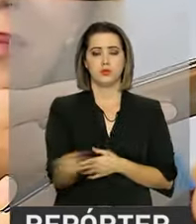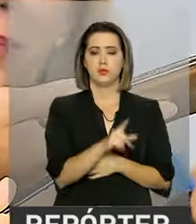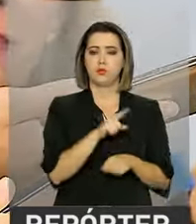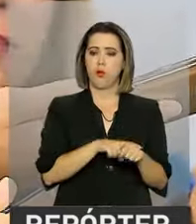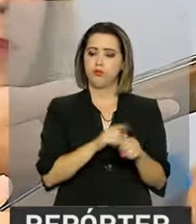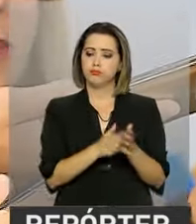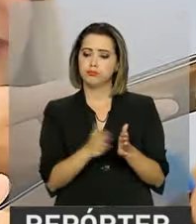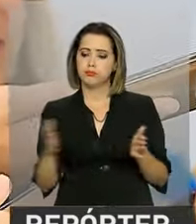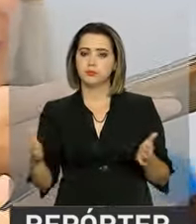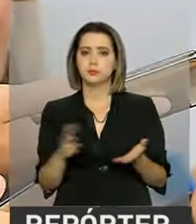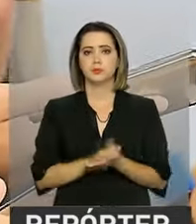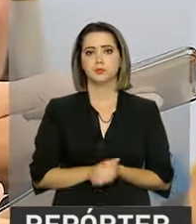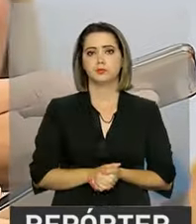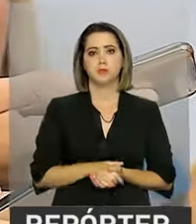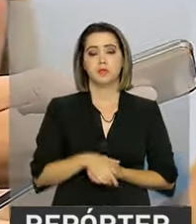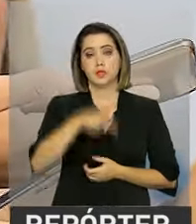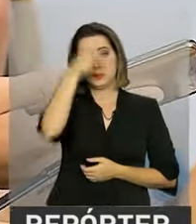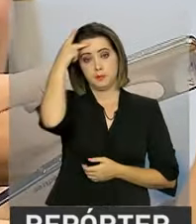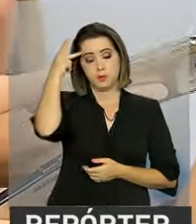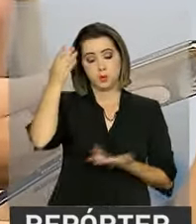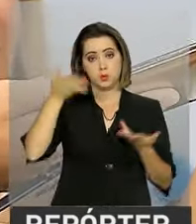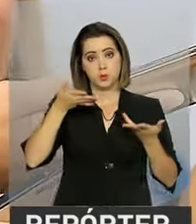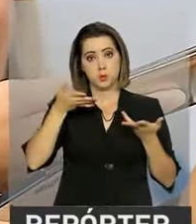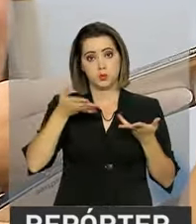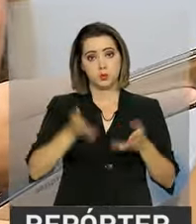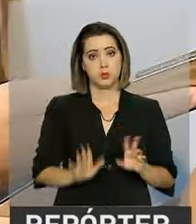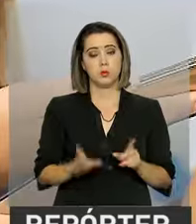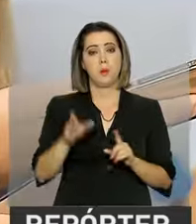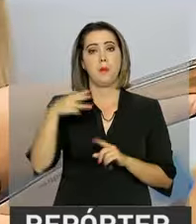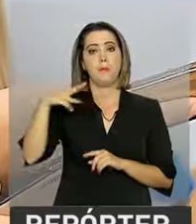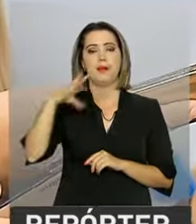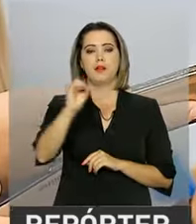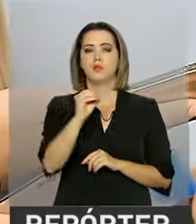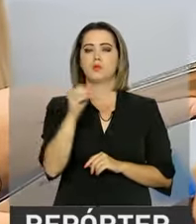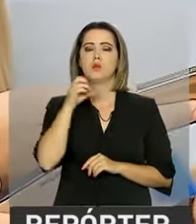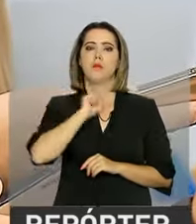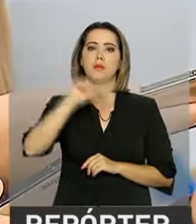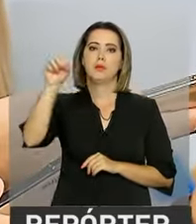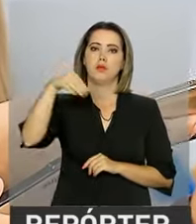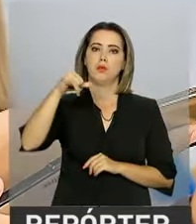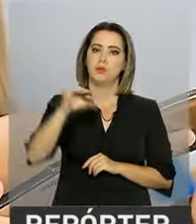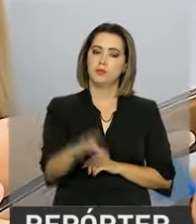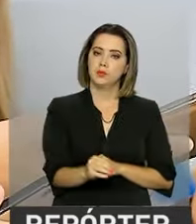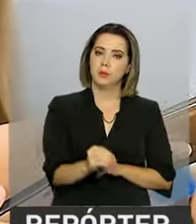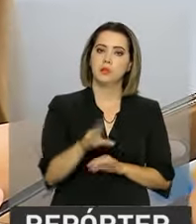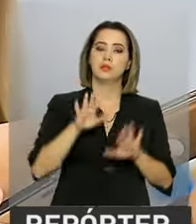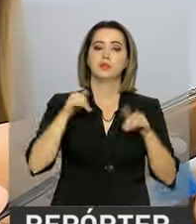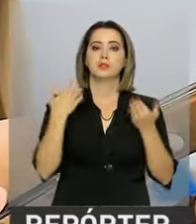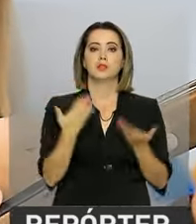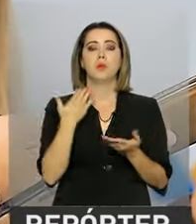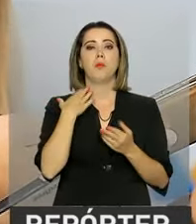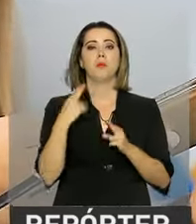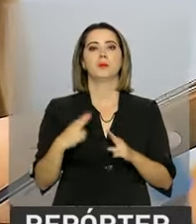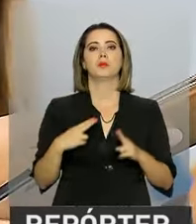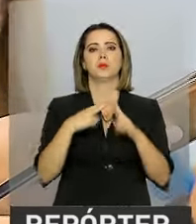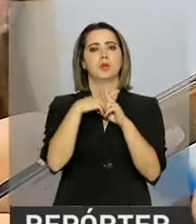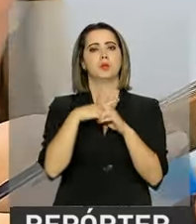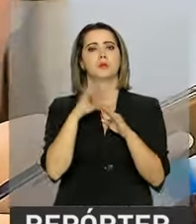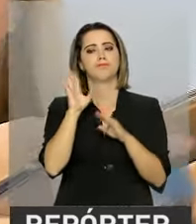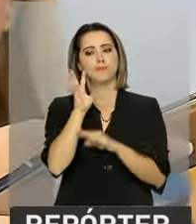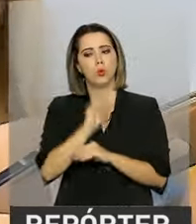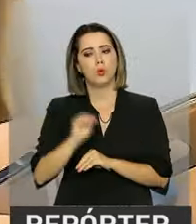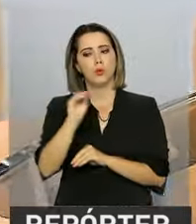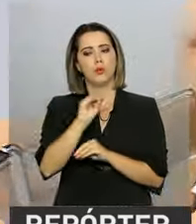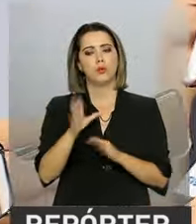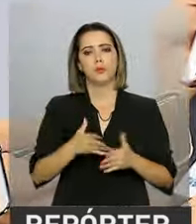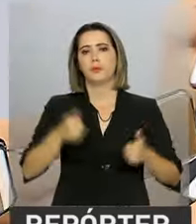fase do calendário que são os nascidos em março Abril e maio então a caixa com uma preocupação de atender cada vez